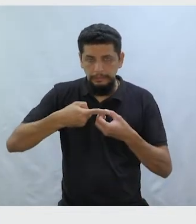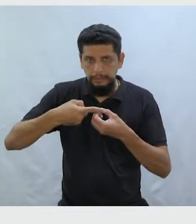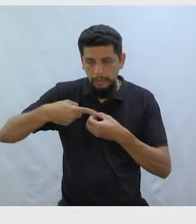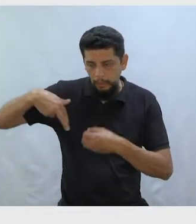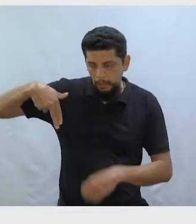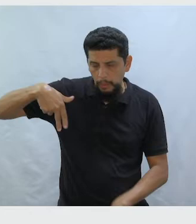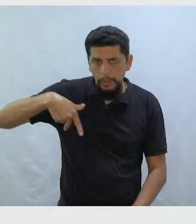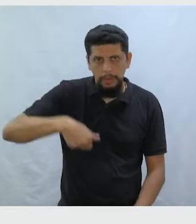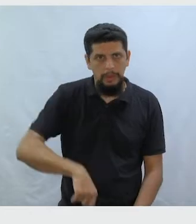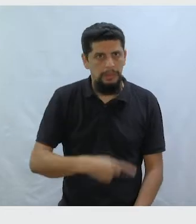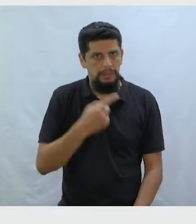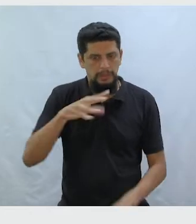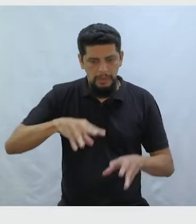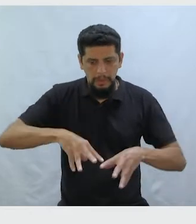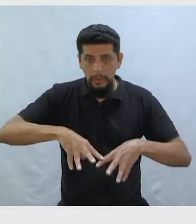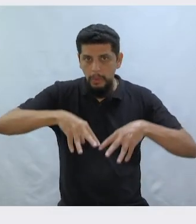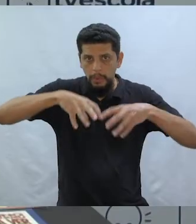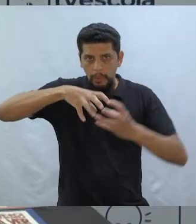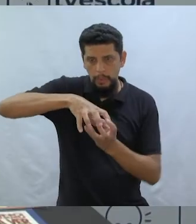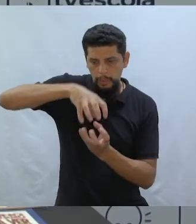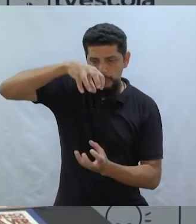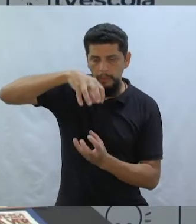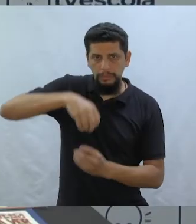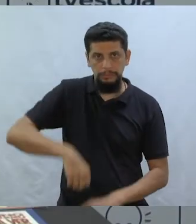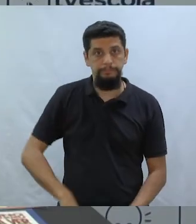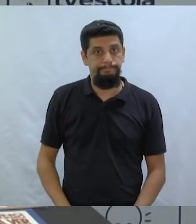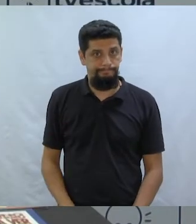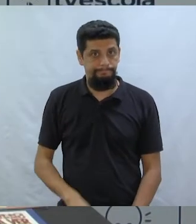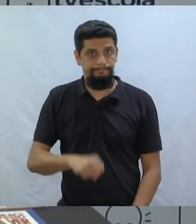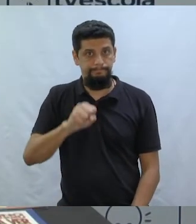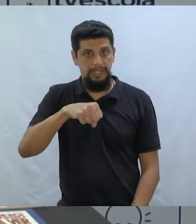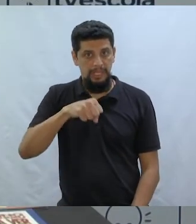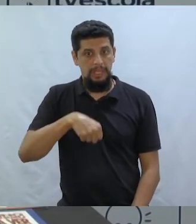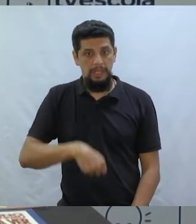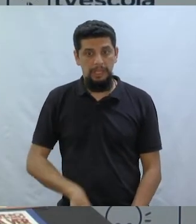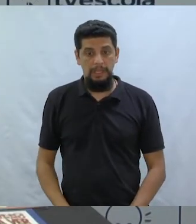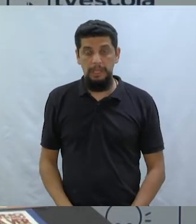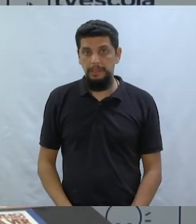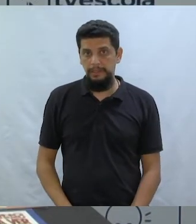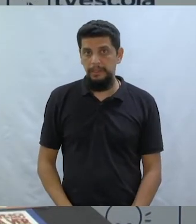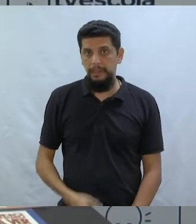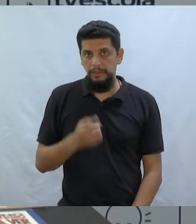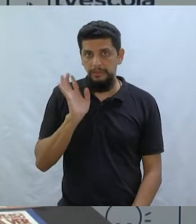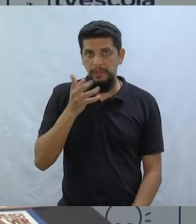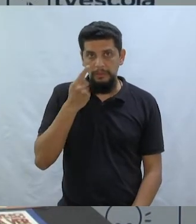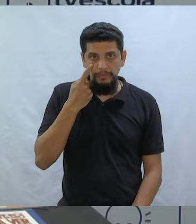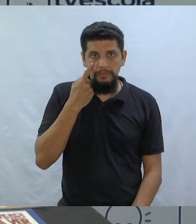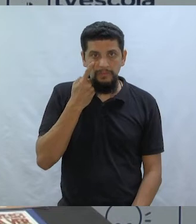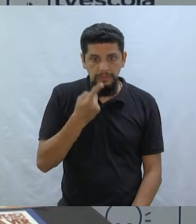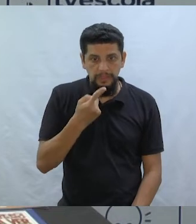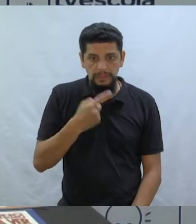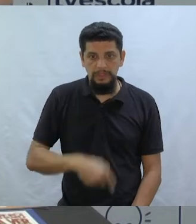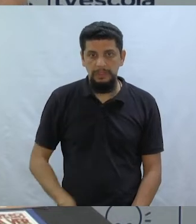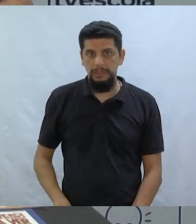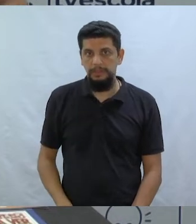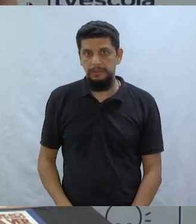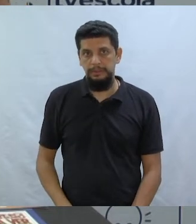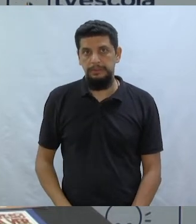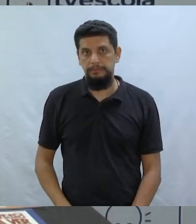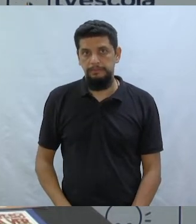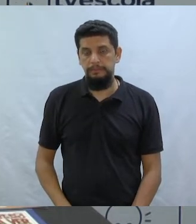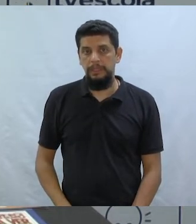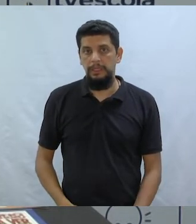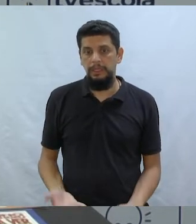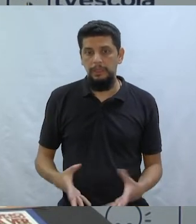toda confirmava Fantasmas dos bons eu que não passo mais pela